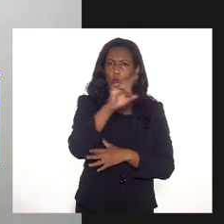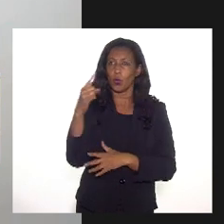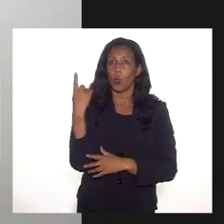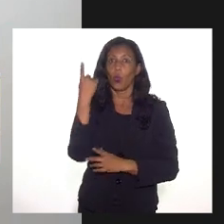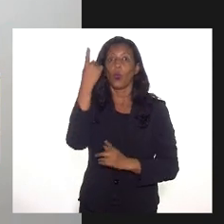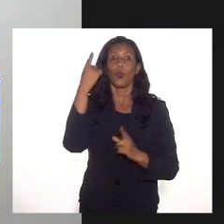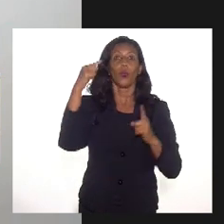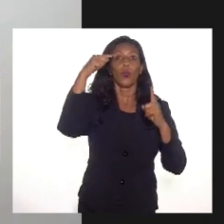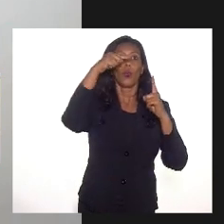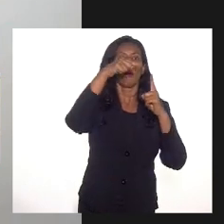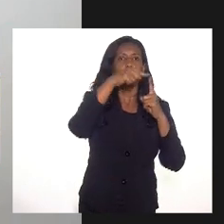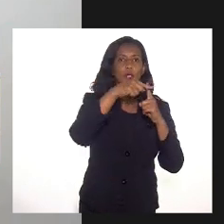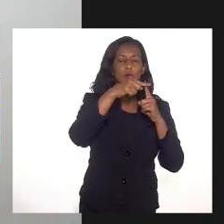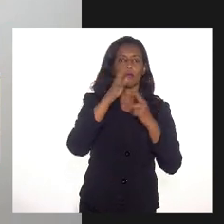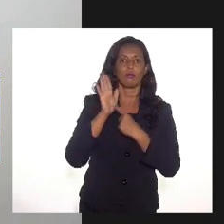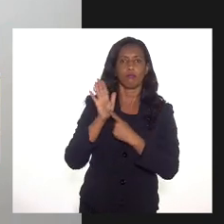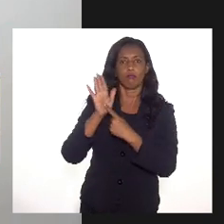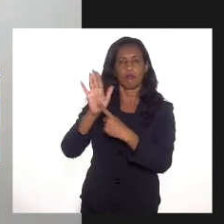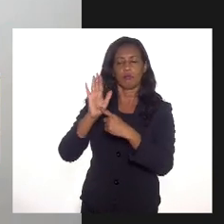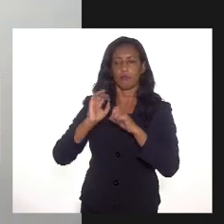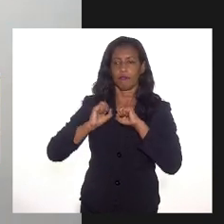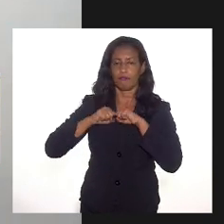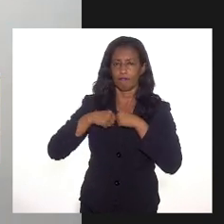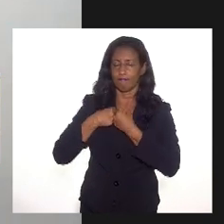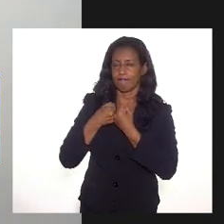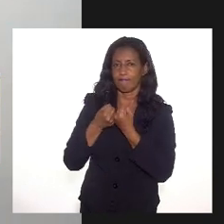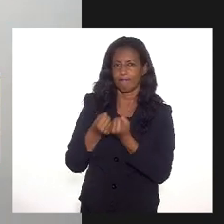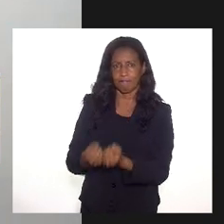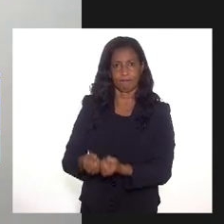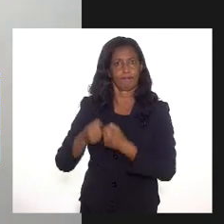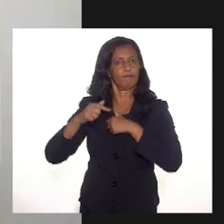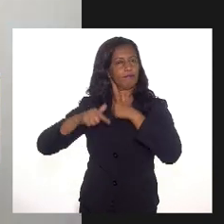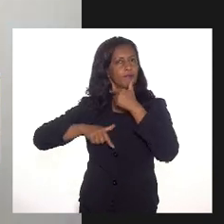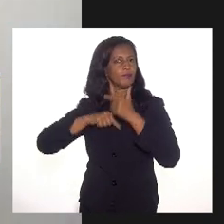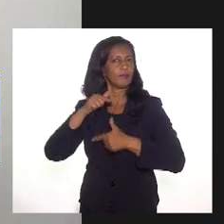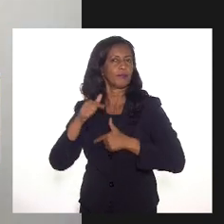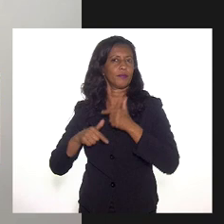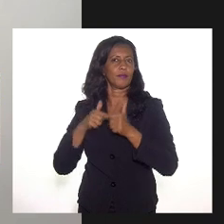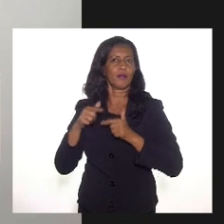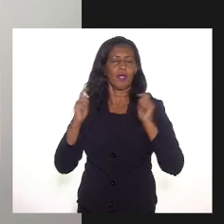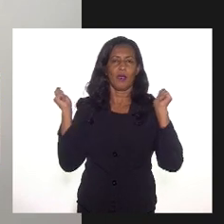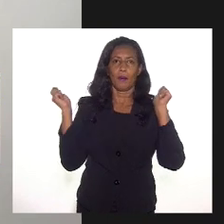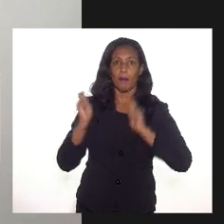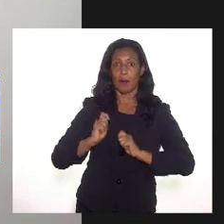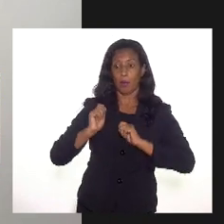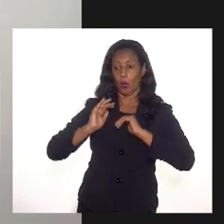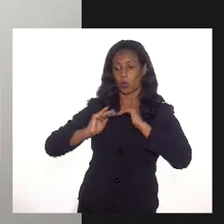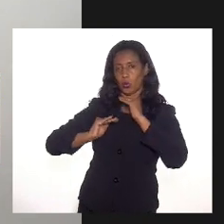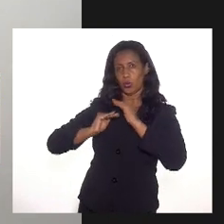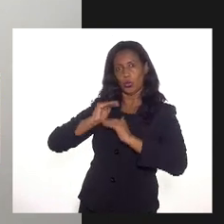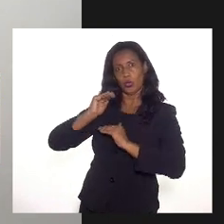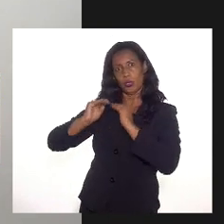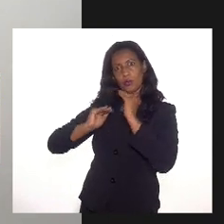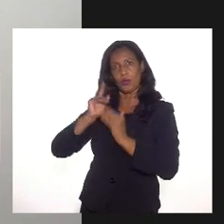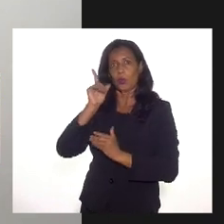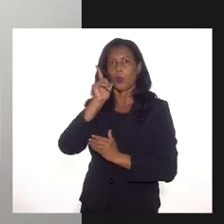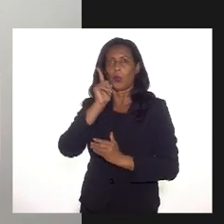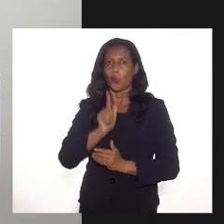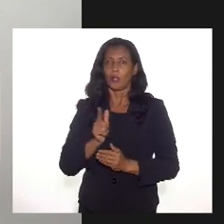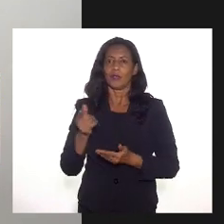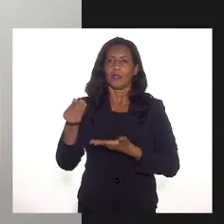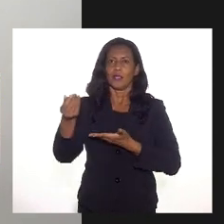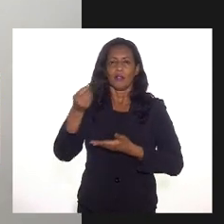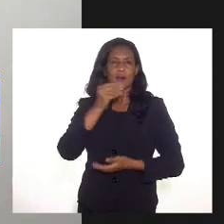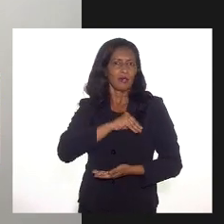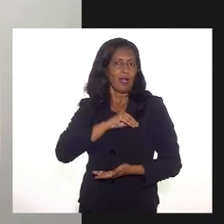objetivo de apresentar a sua garra, sua força de trabalho para que possam desenvolver e garantir o sustento da sua